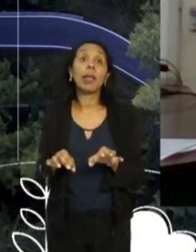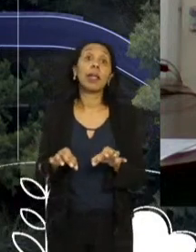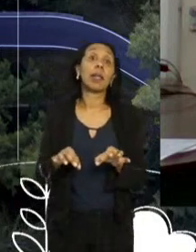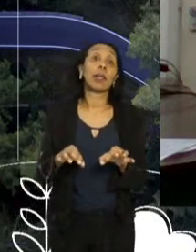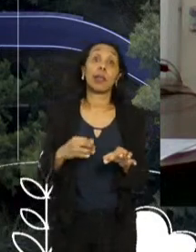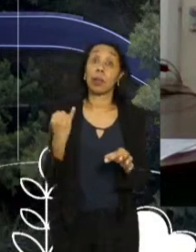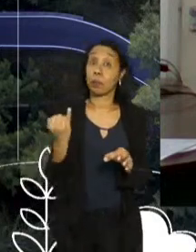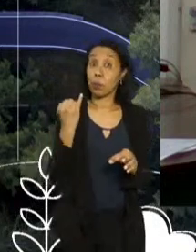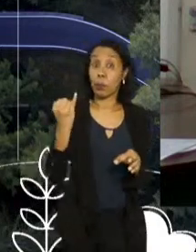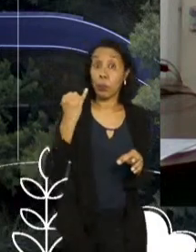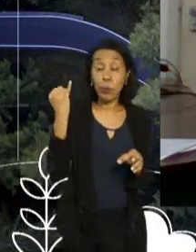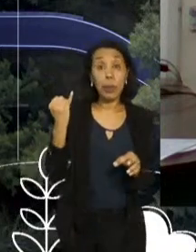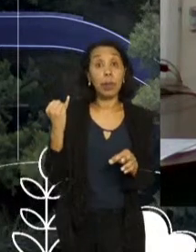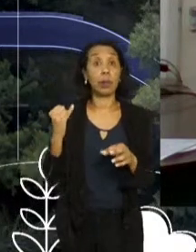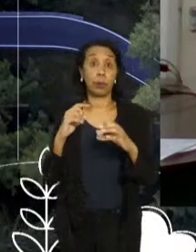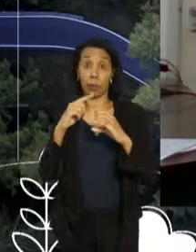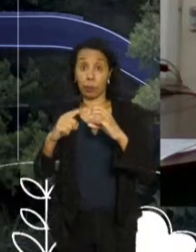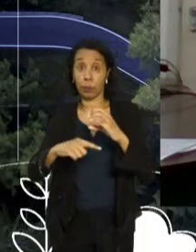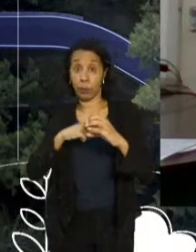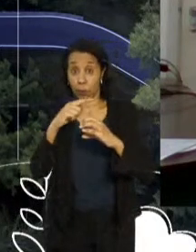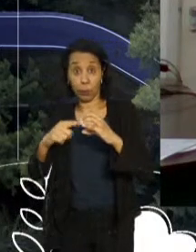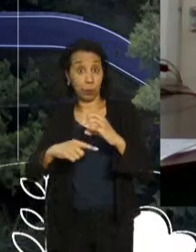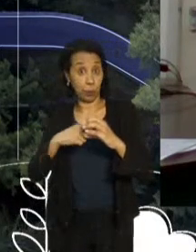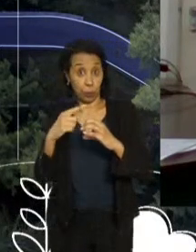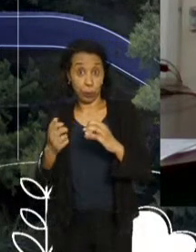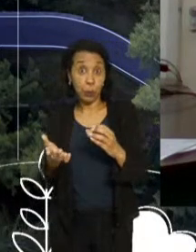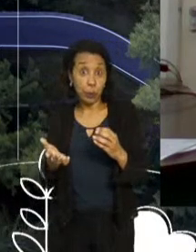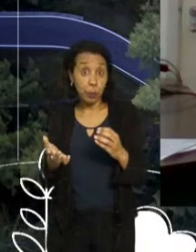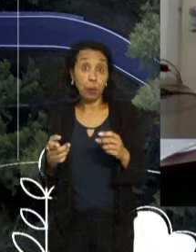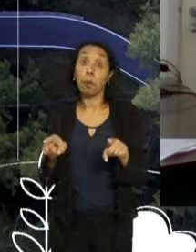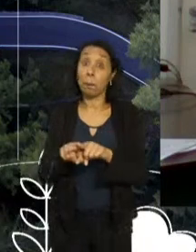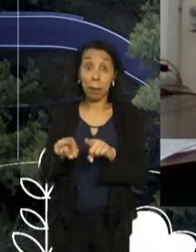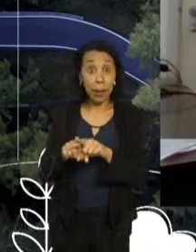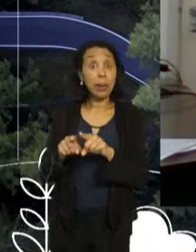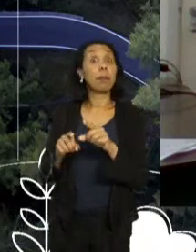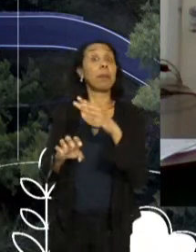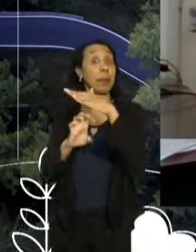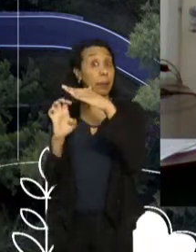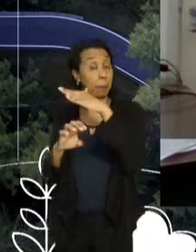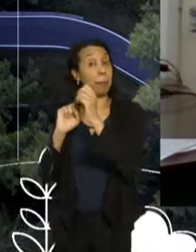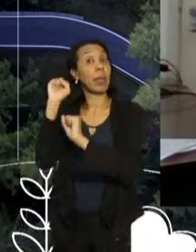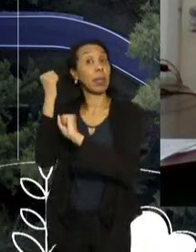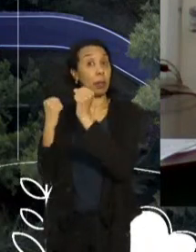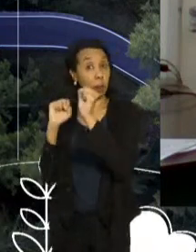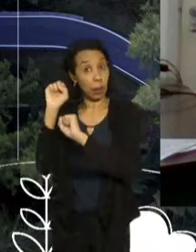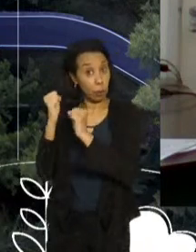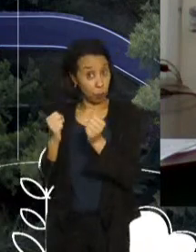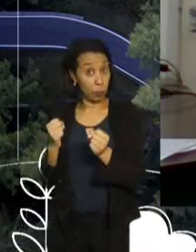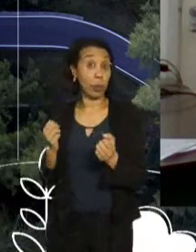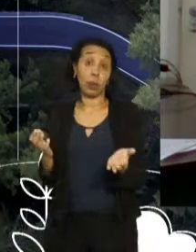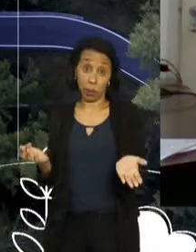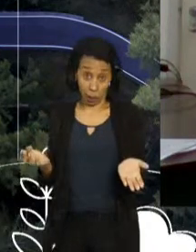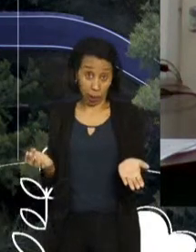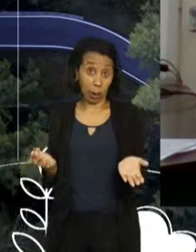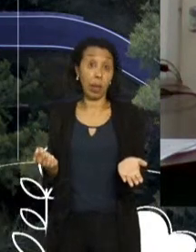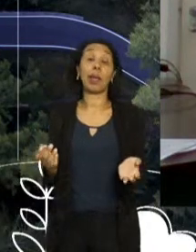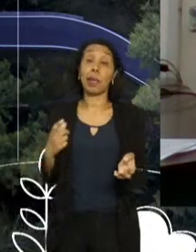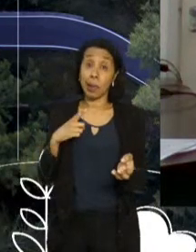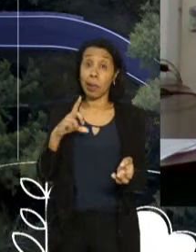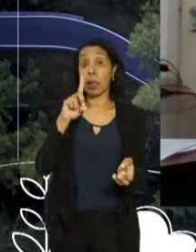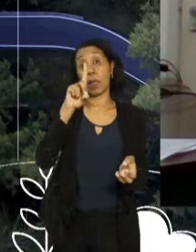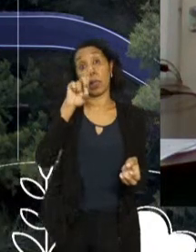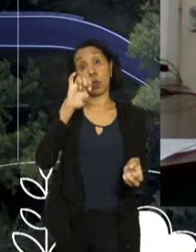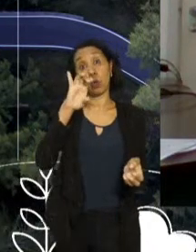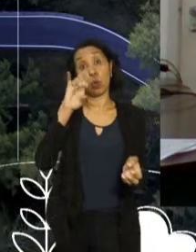sobrevivência não só do planeta, como das próprias empresas, porque essa onda vem para ficar. Eu acho